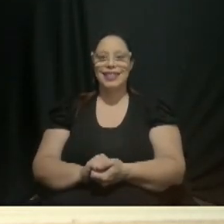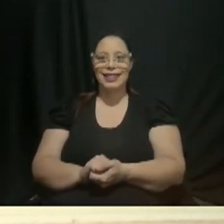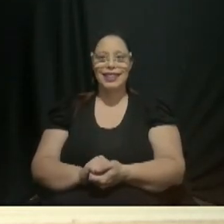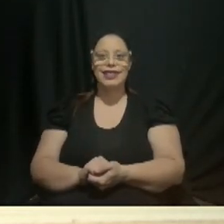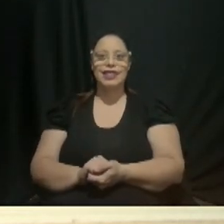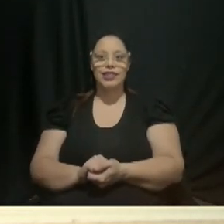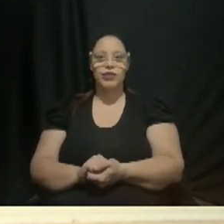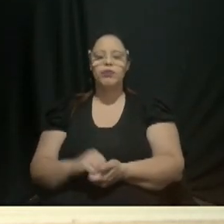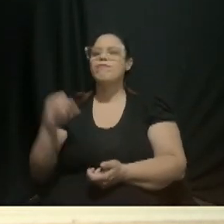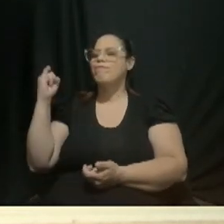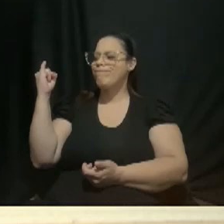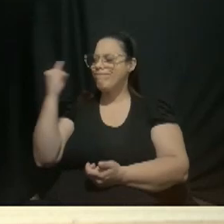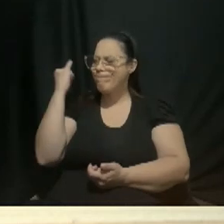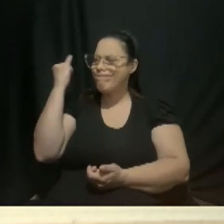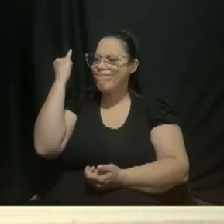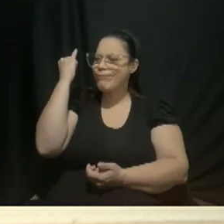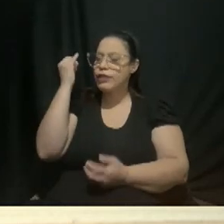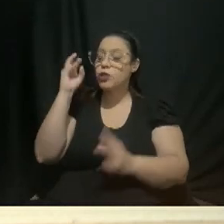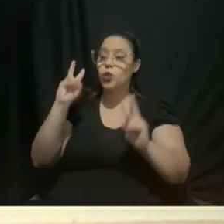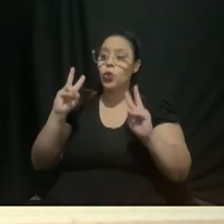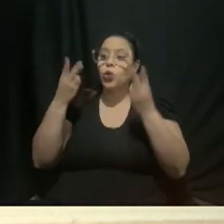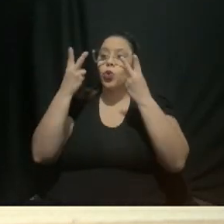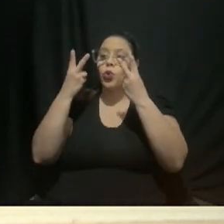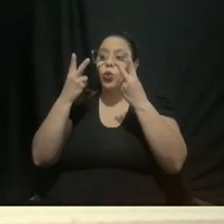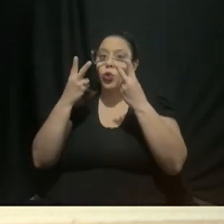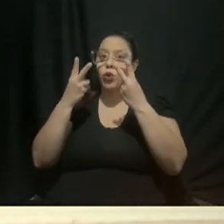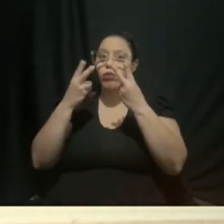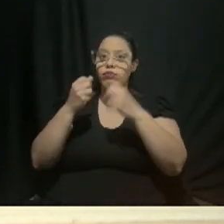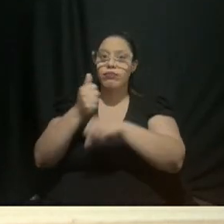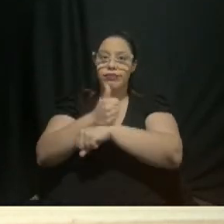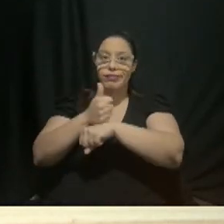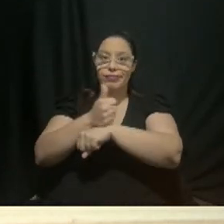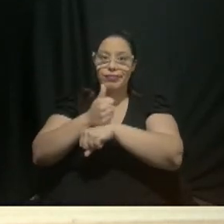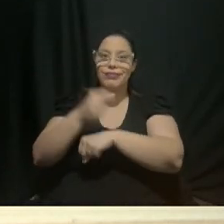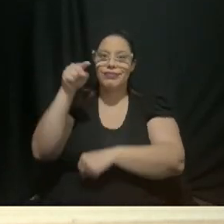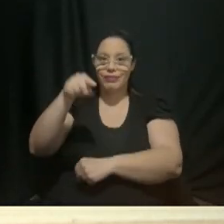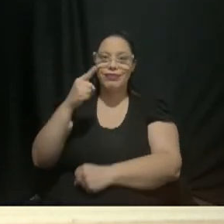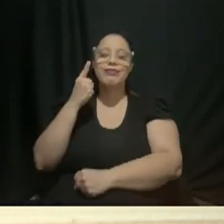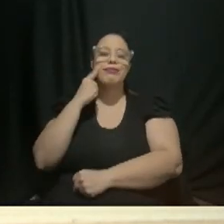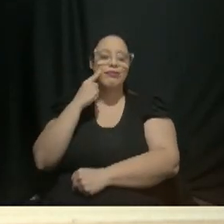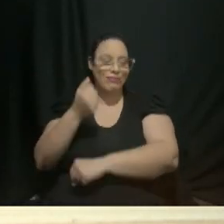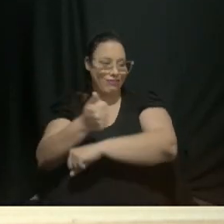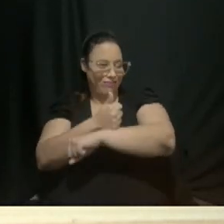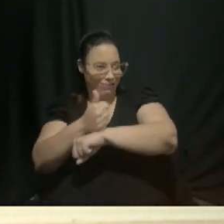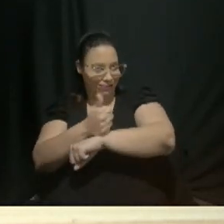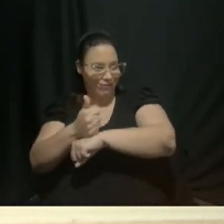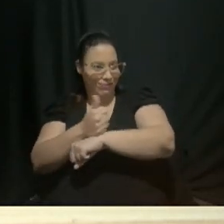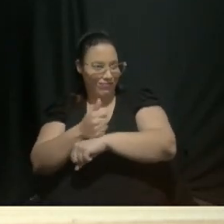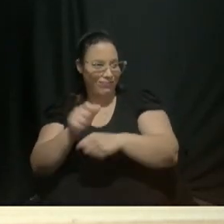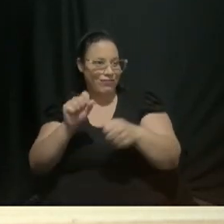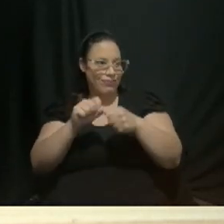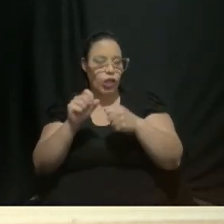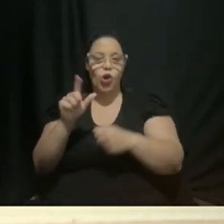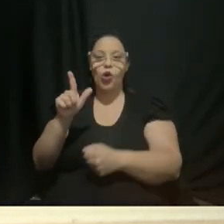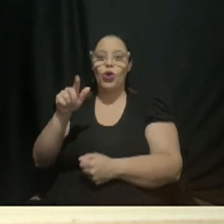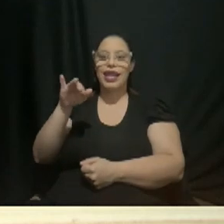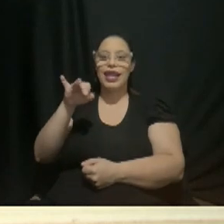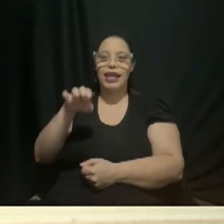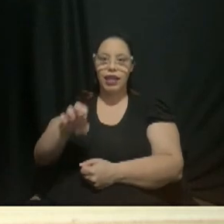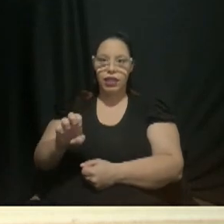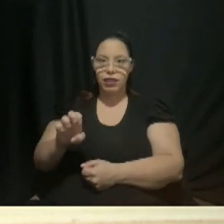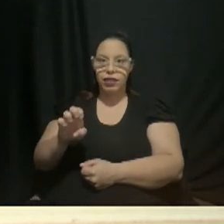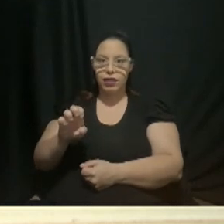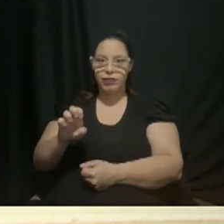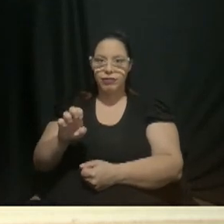da gente valorizar as profissões, e a gente faz isso aqui no Se Liga na Profissão. Lucineide Rolim Souza. Isso mesmo. Obrigada pela